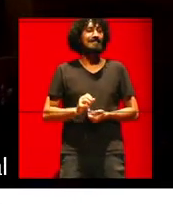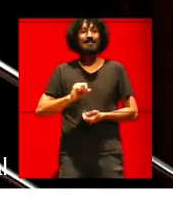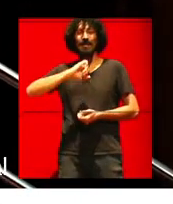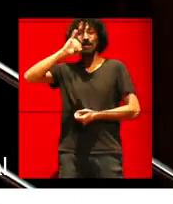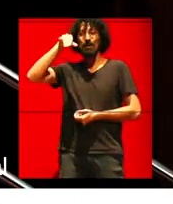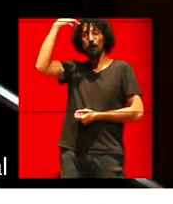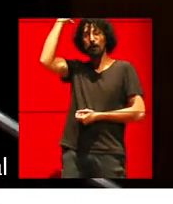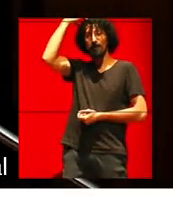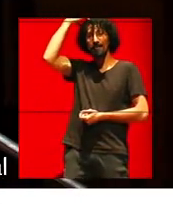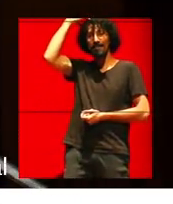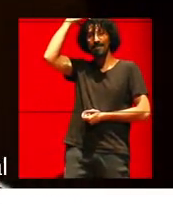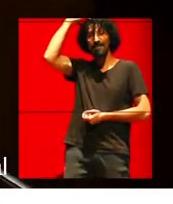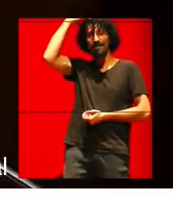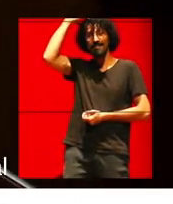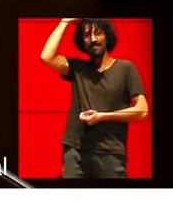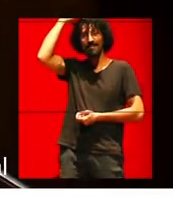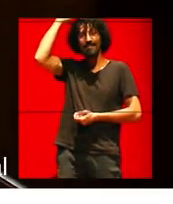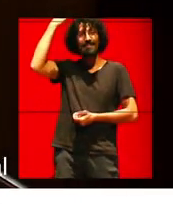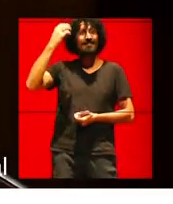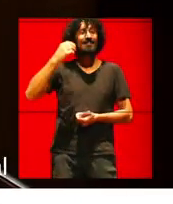JBC?